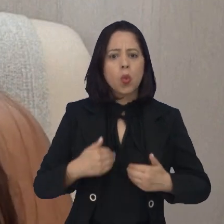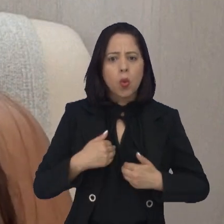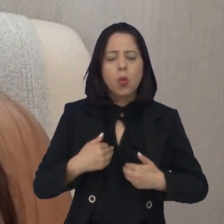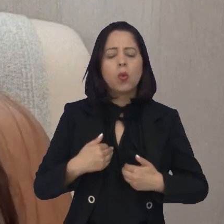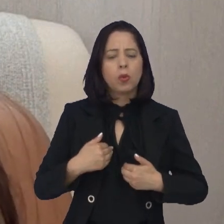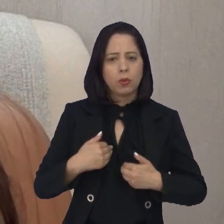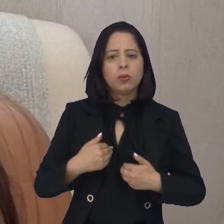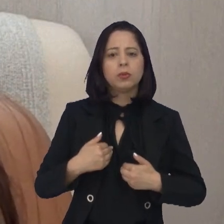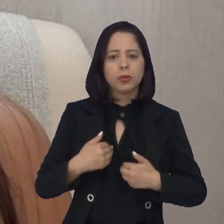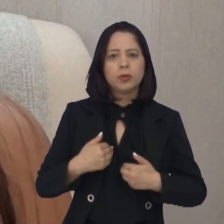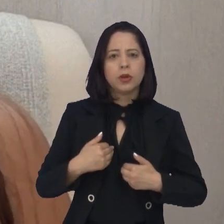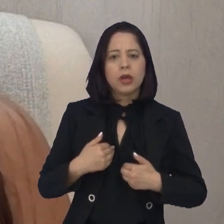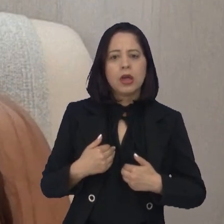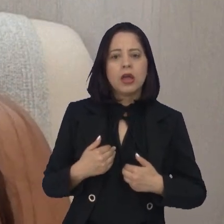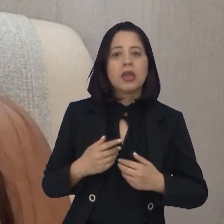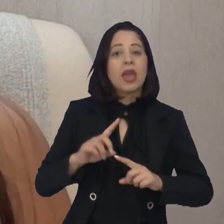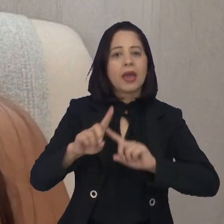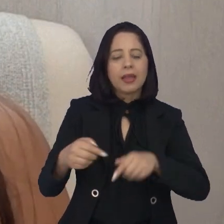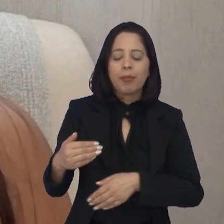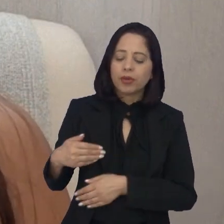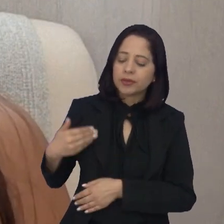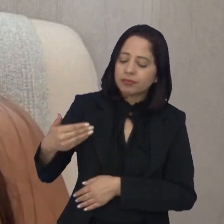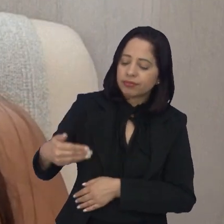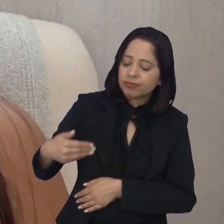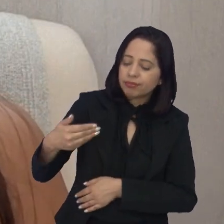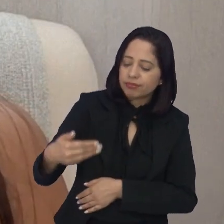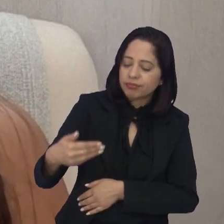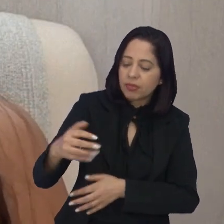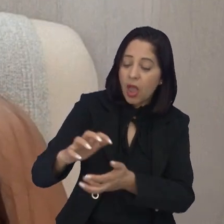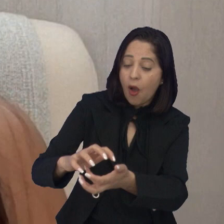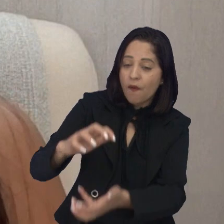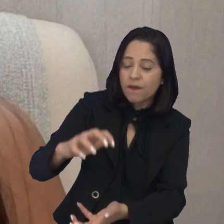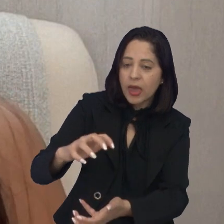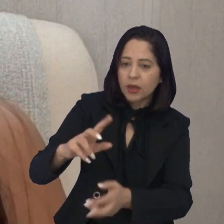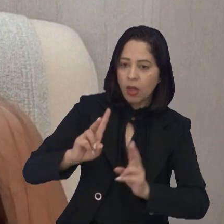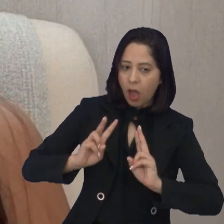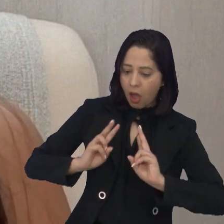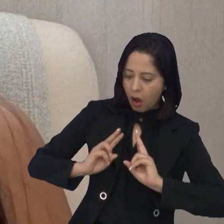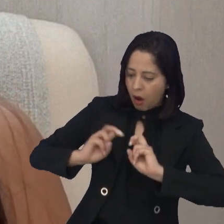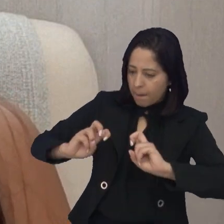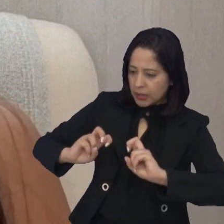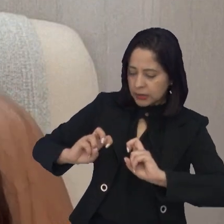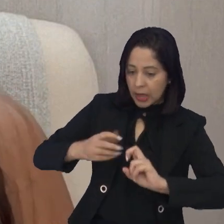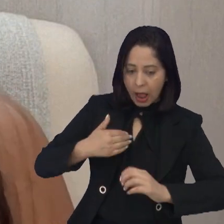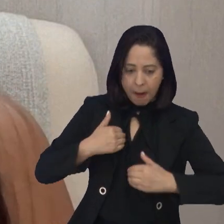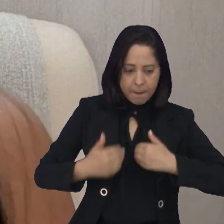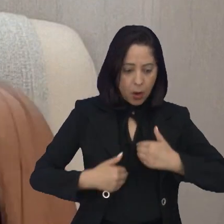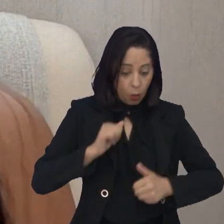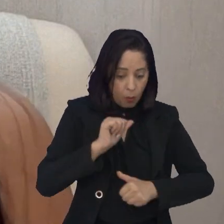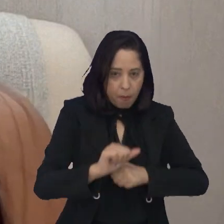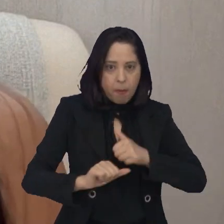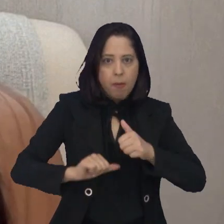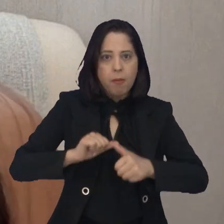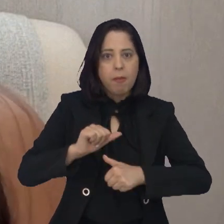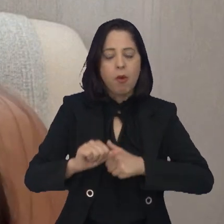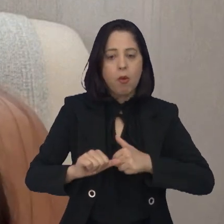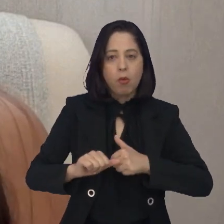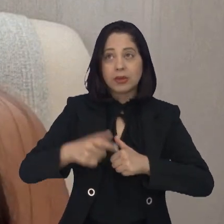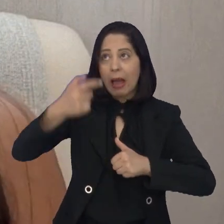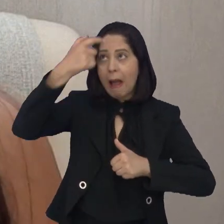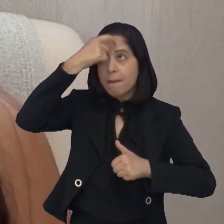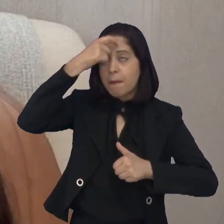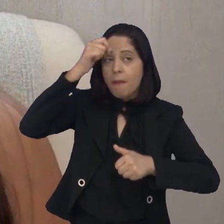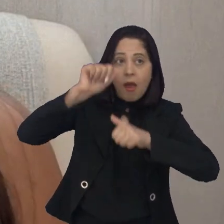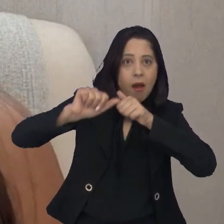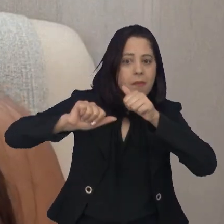conforme vier o envelhecimento, você começa a perceber também as mudanças que têm acontecido e o que tá de